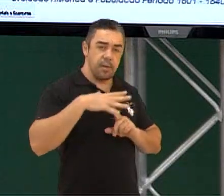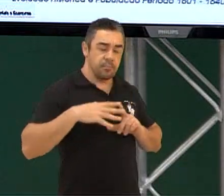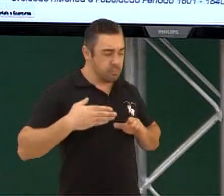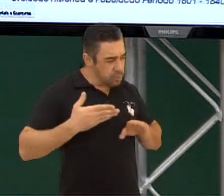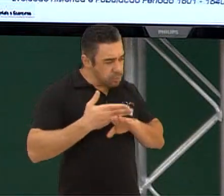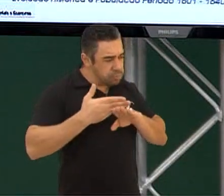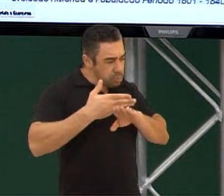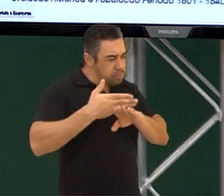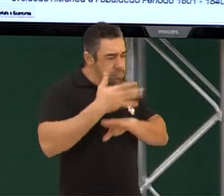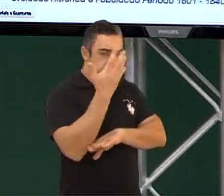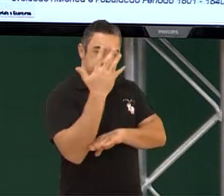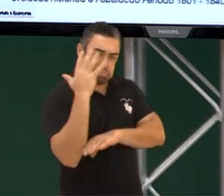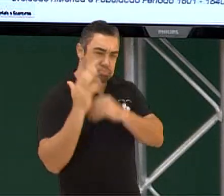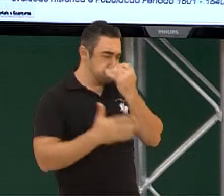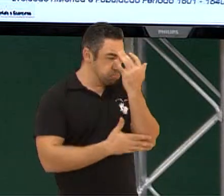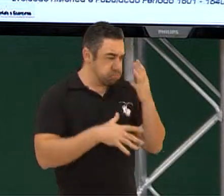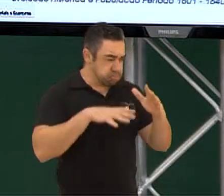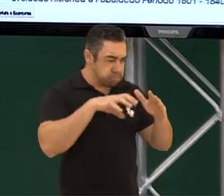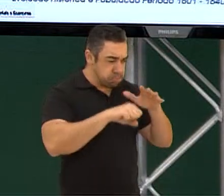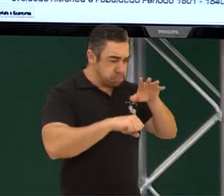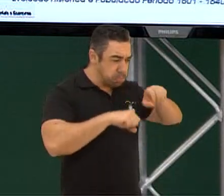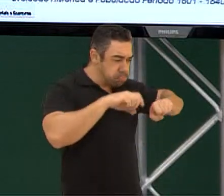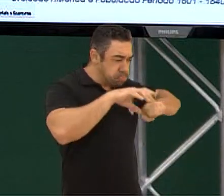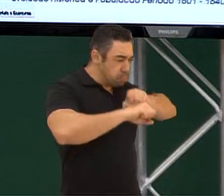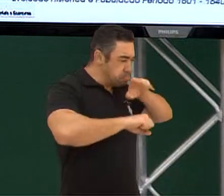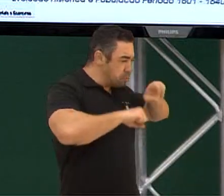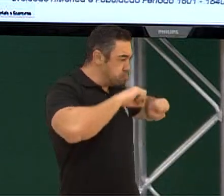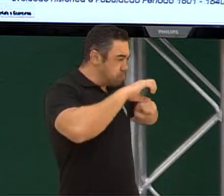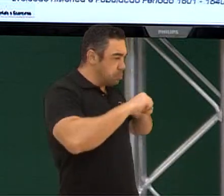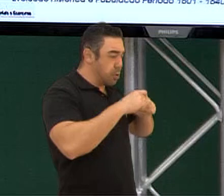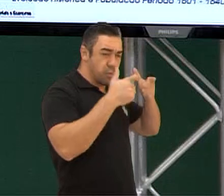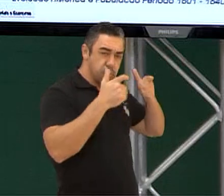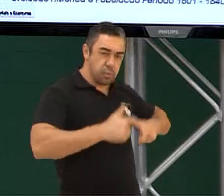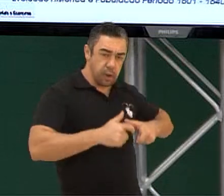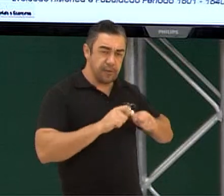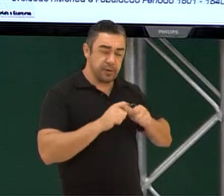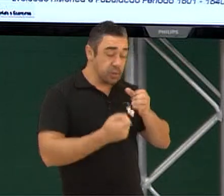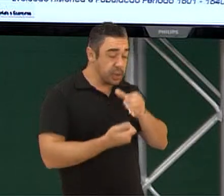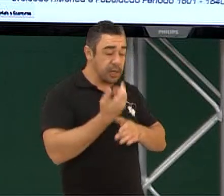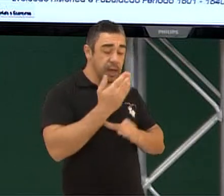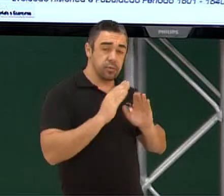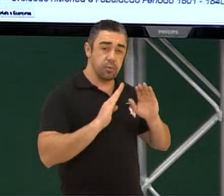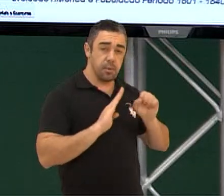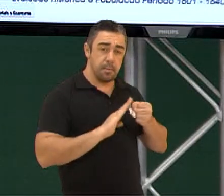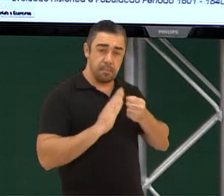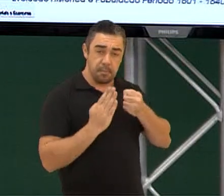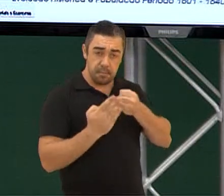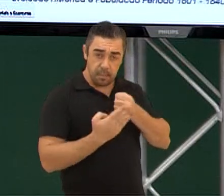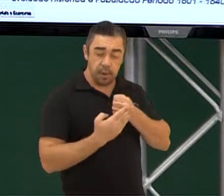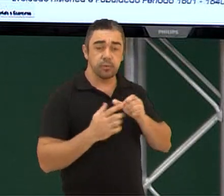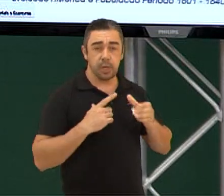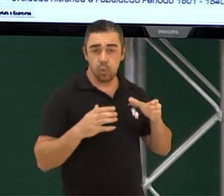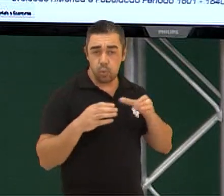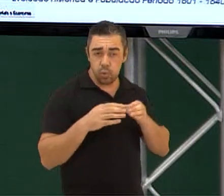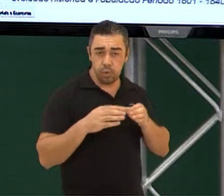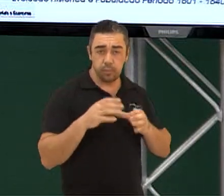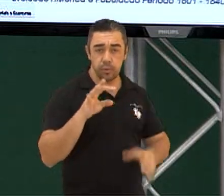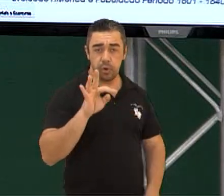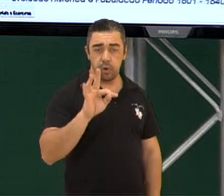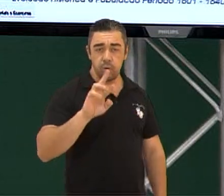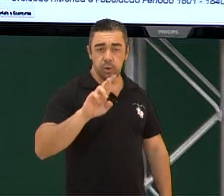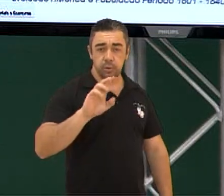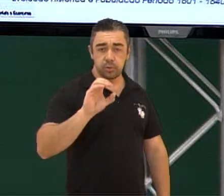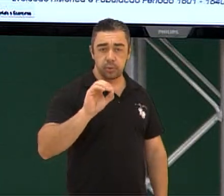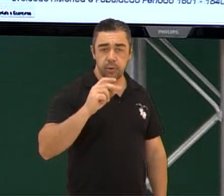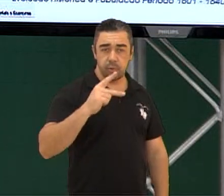foram explorando, né, foram ali em certas localidades, né, criando vilas, né, então é importante do tropeirismo também, que foi estudado nas nossas aulas, né,